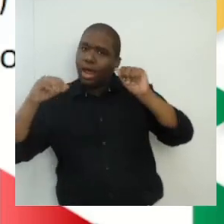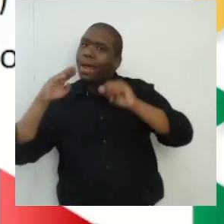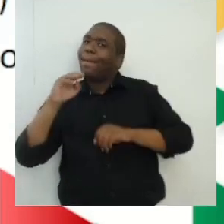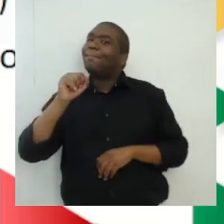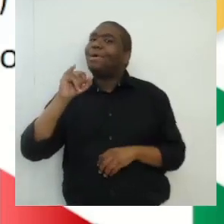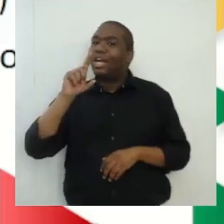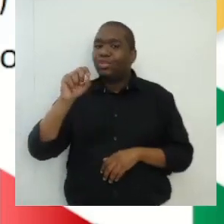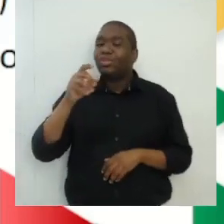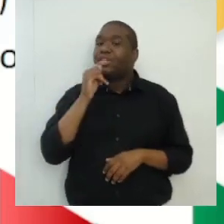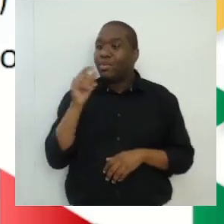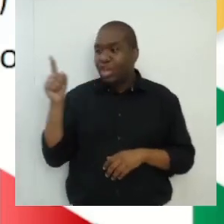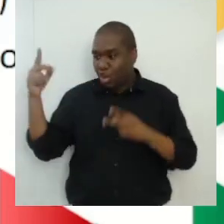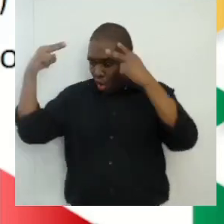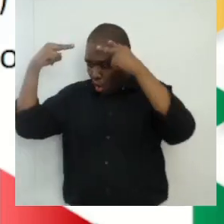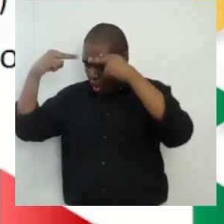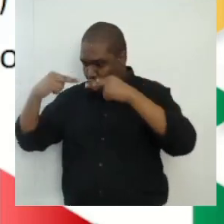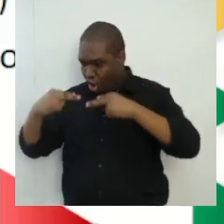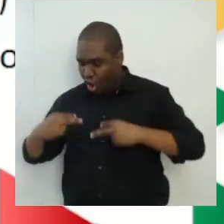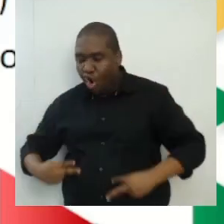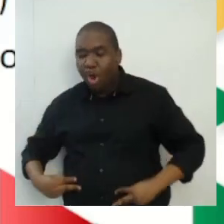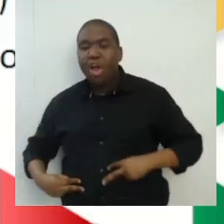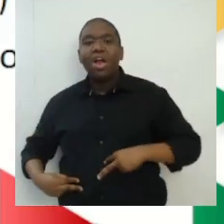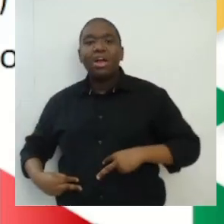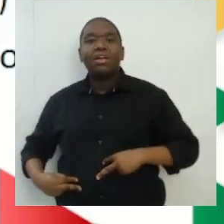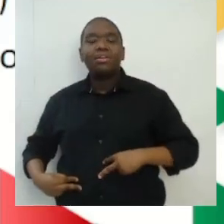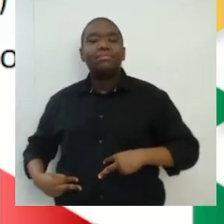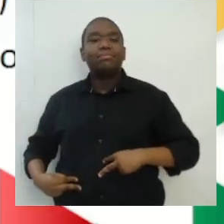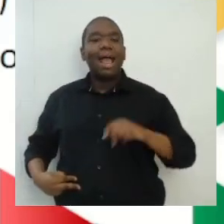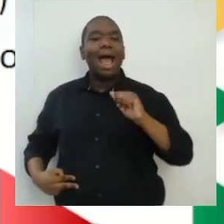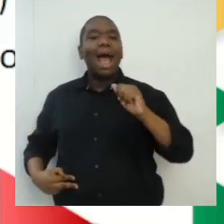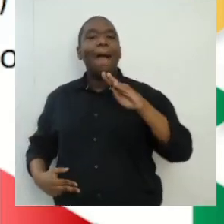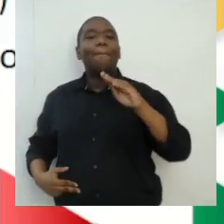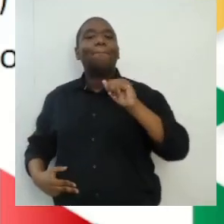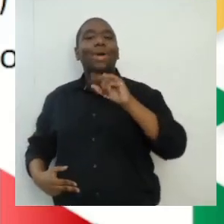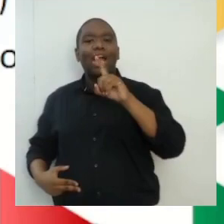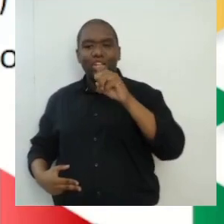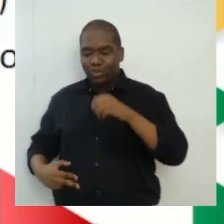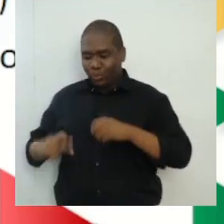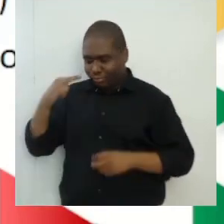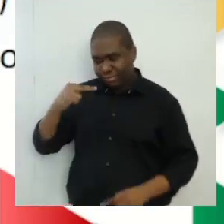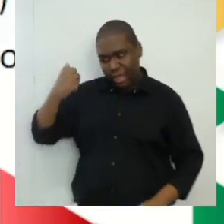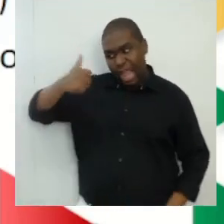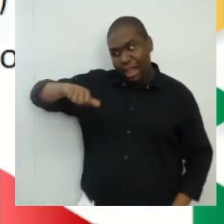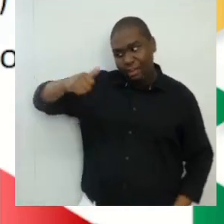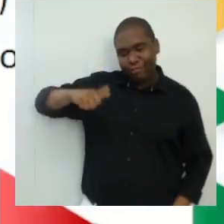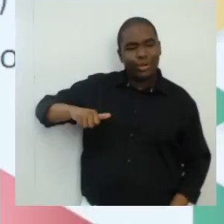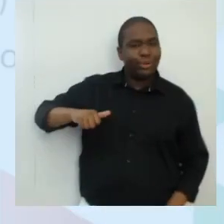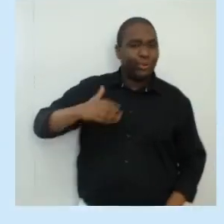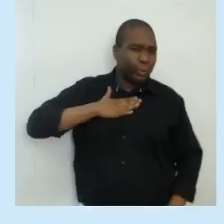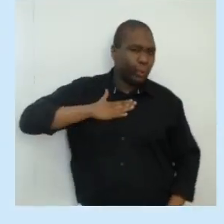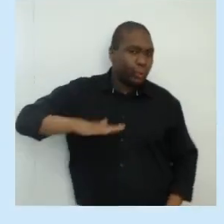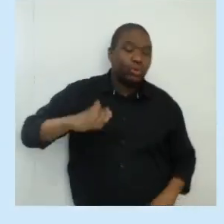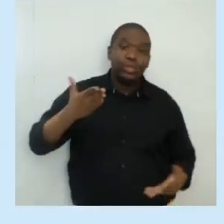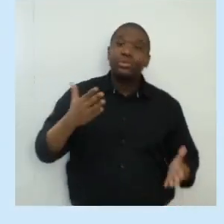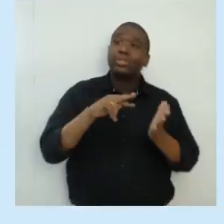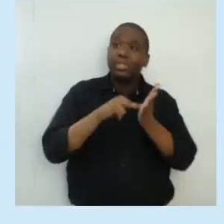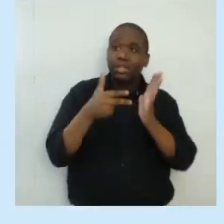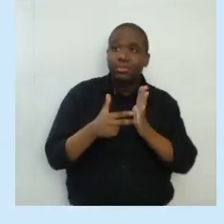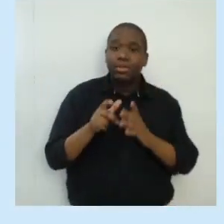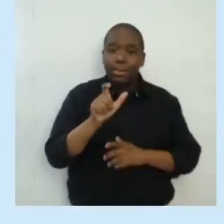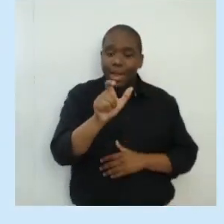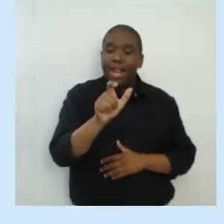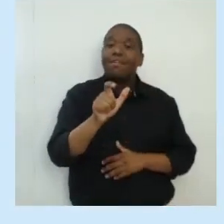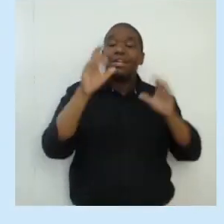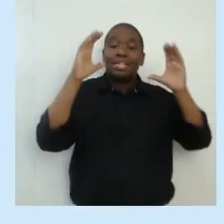cima a baixo, com um olhar de desaprovação. Isso é com relação à expressão de cima,